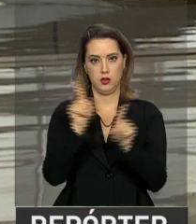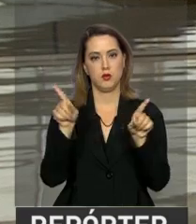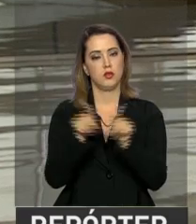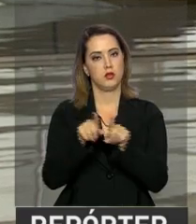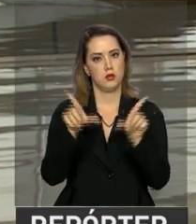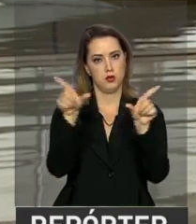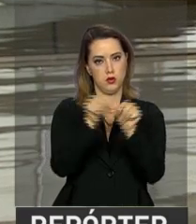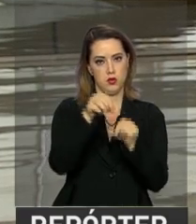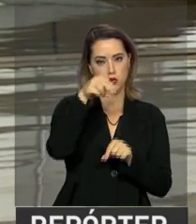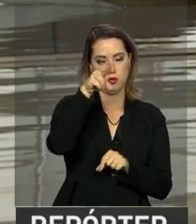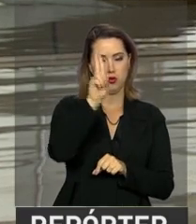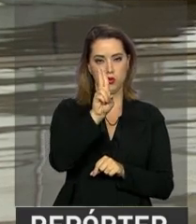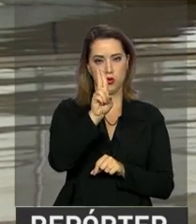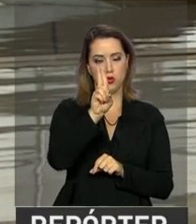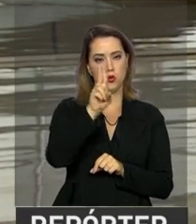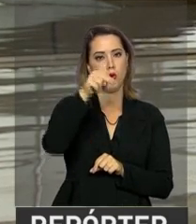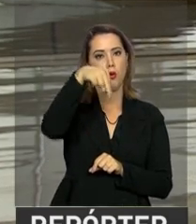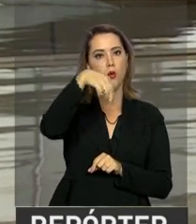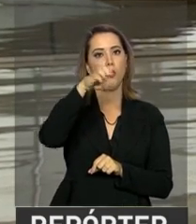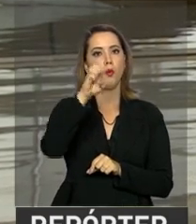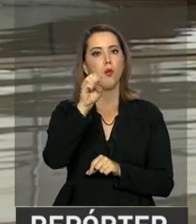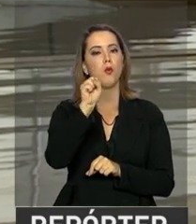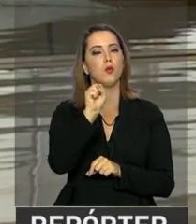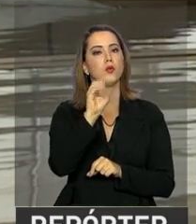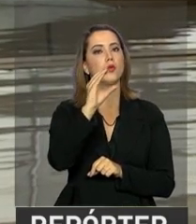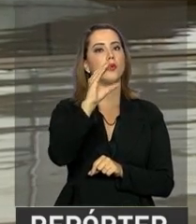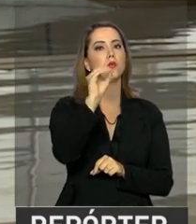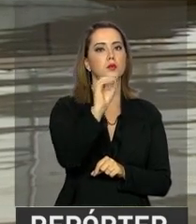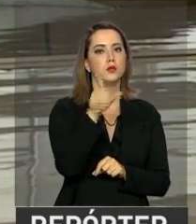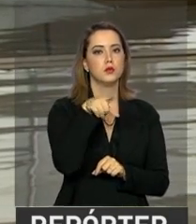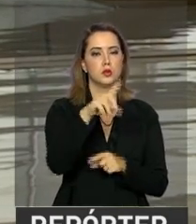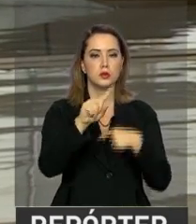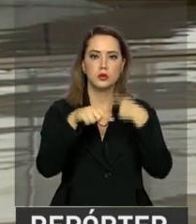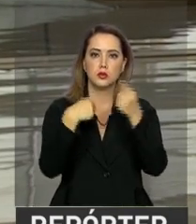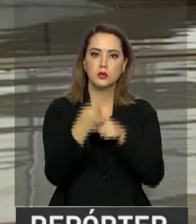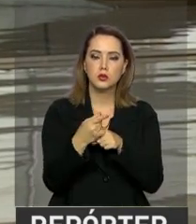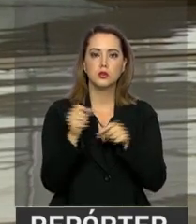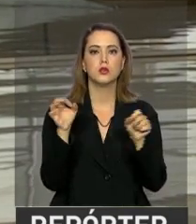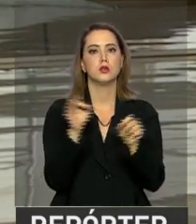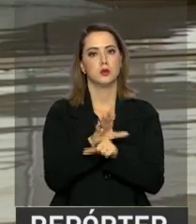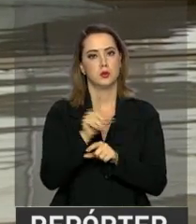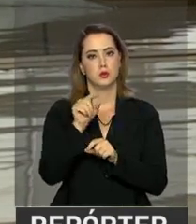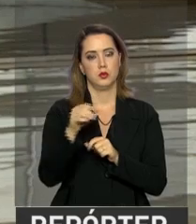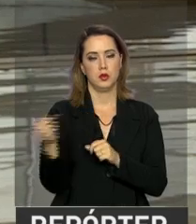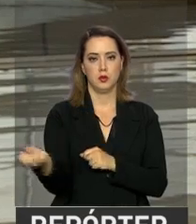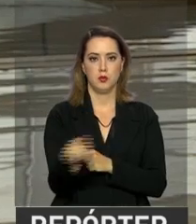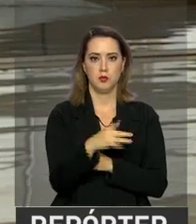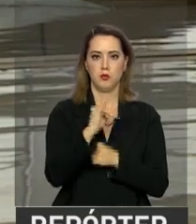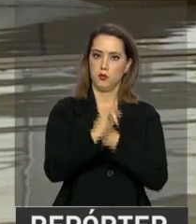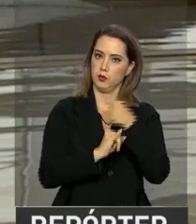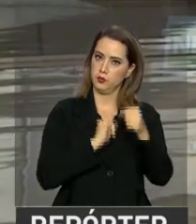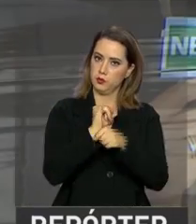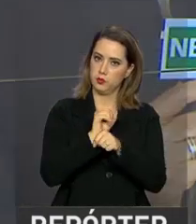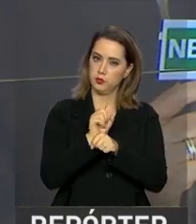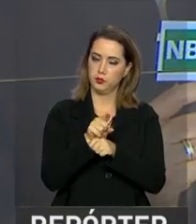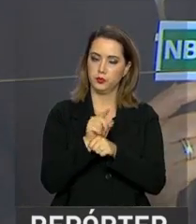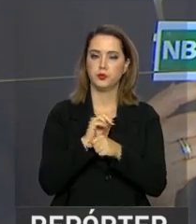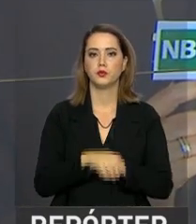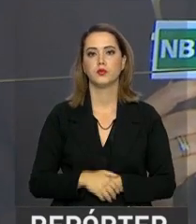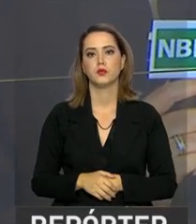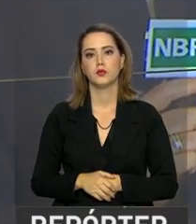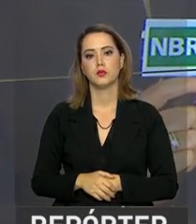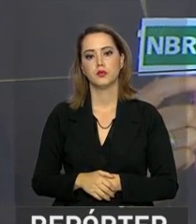Nações Unidas. A nova versão do portal deve ser lançada até o fim deste ano. Eu volto com você no estúdio,